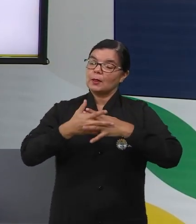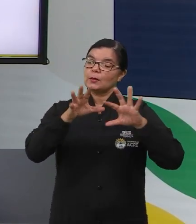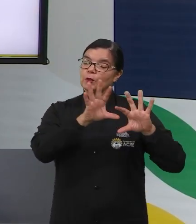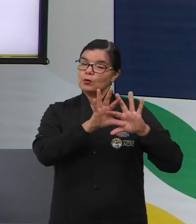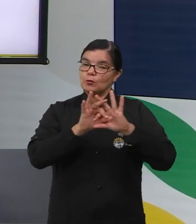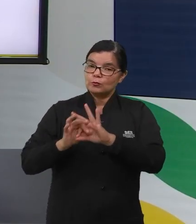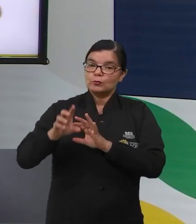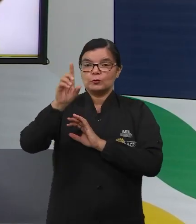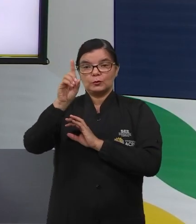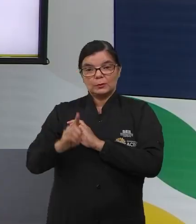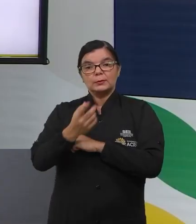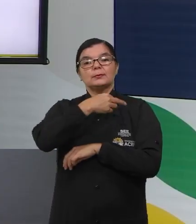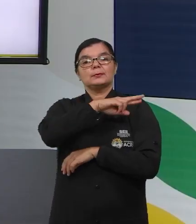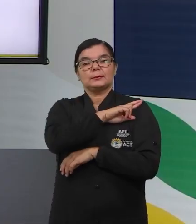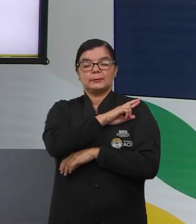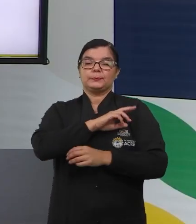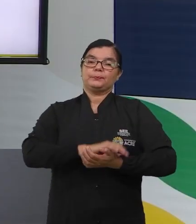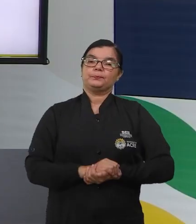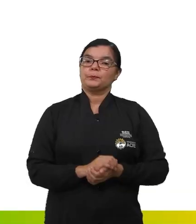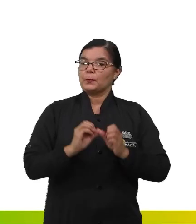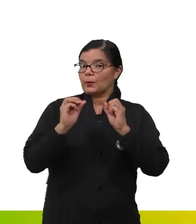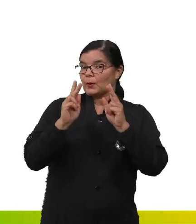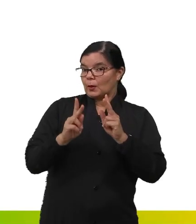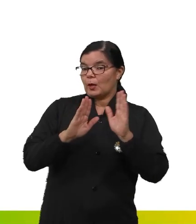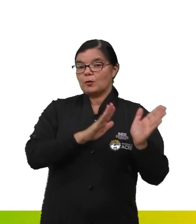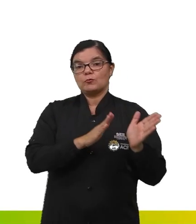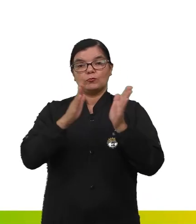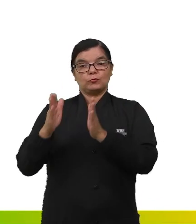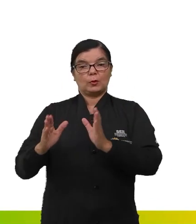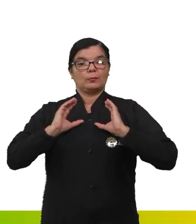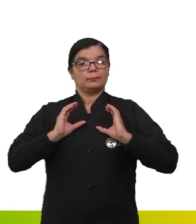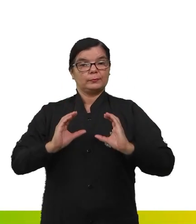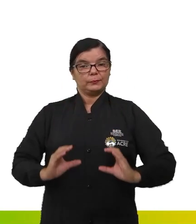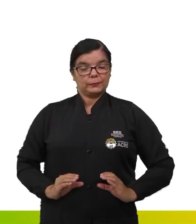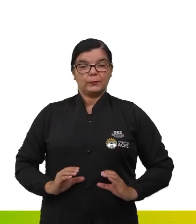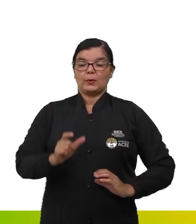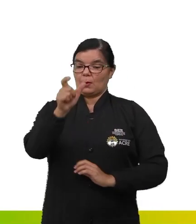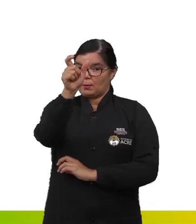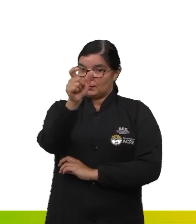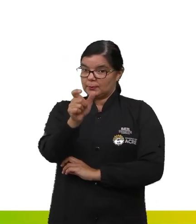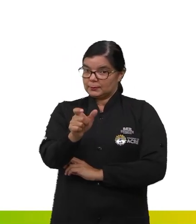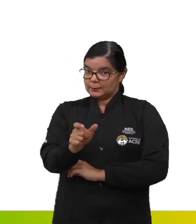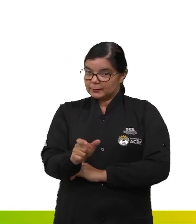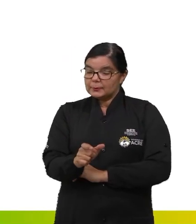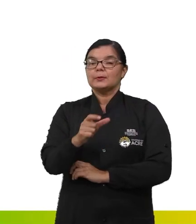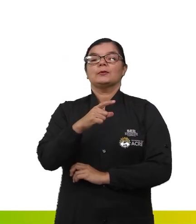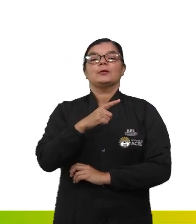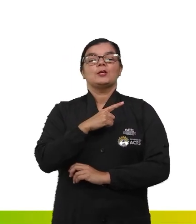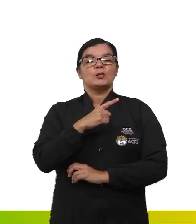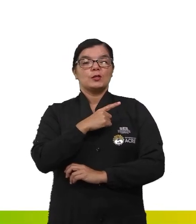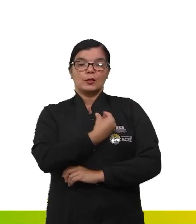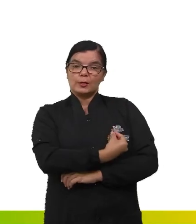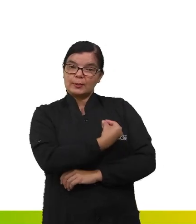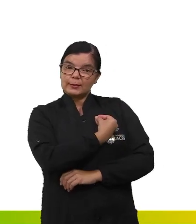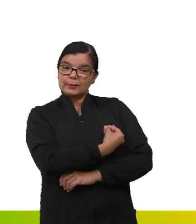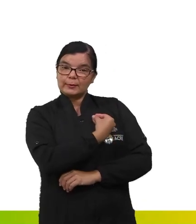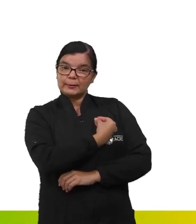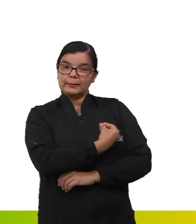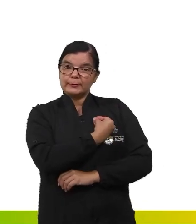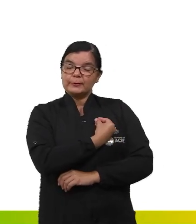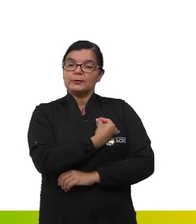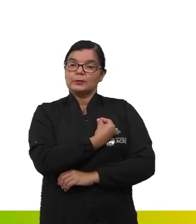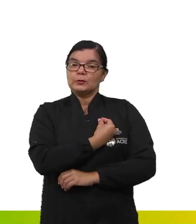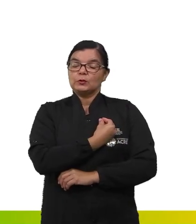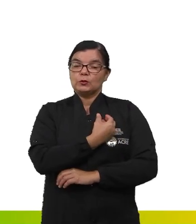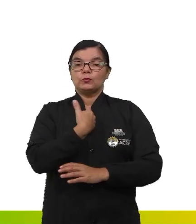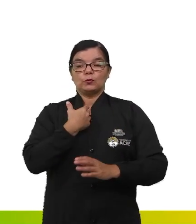de direitos e deveres. Ok? Já o cidadão é o indivíduo que vive de